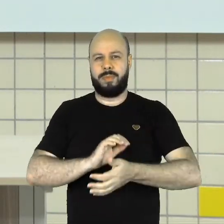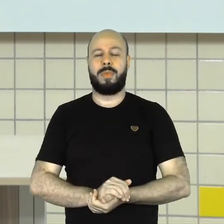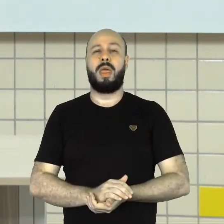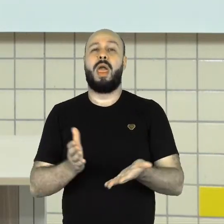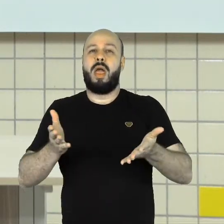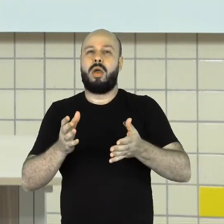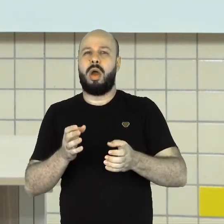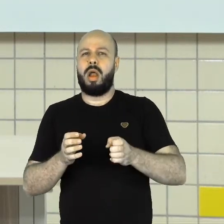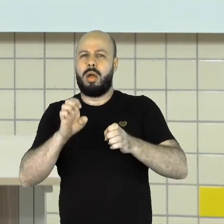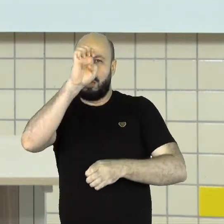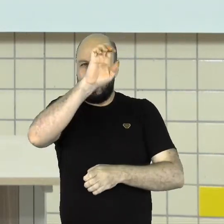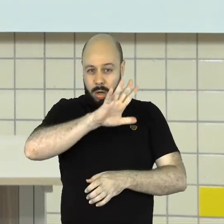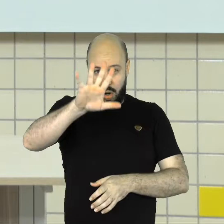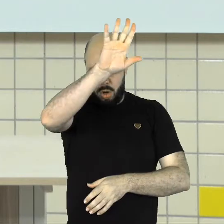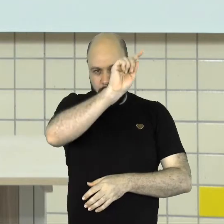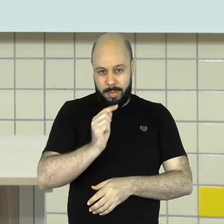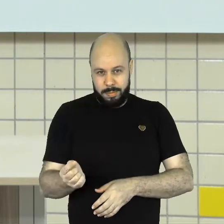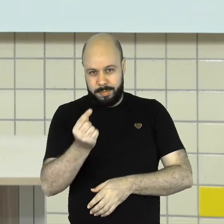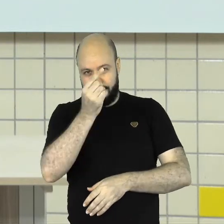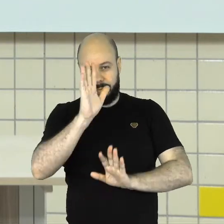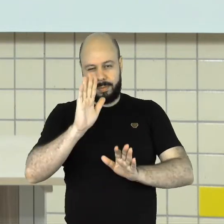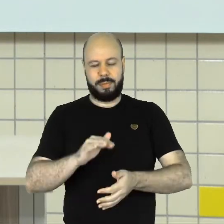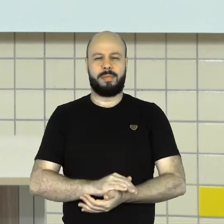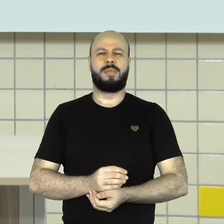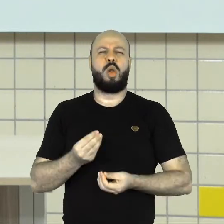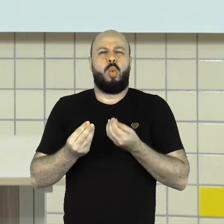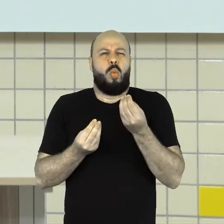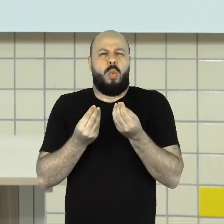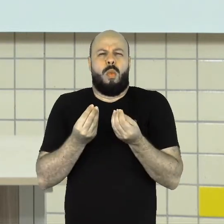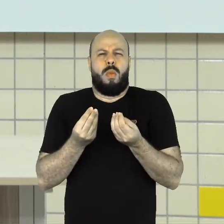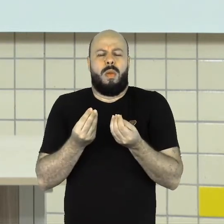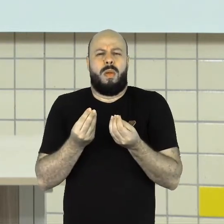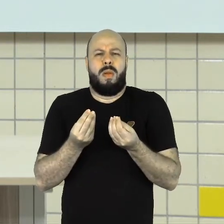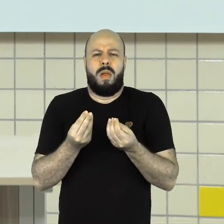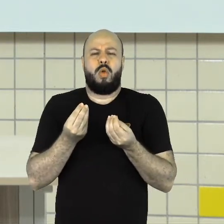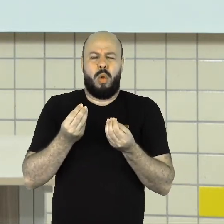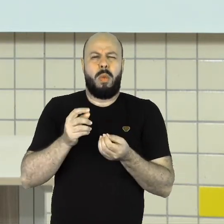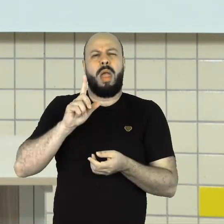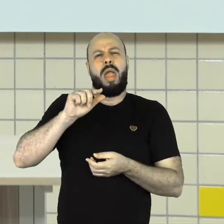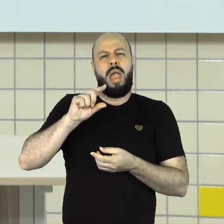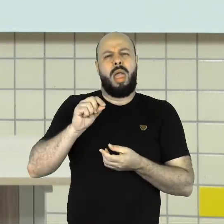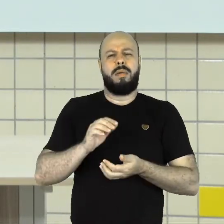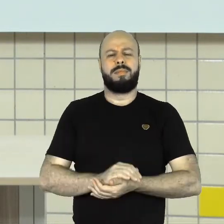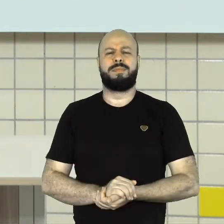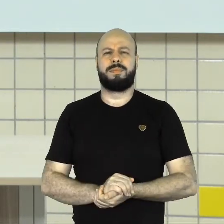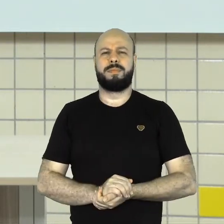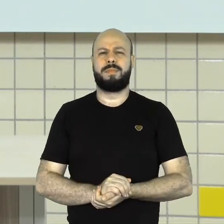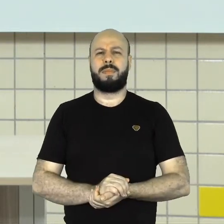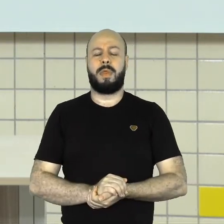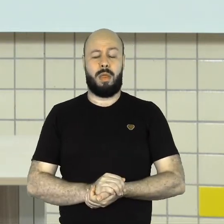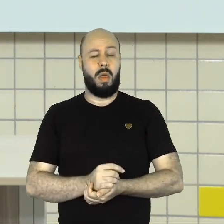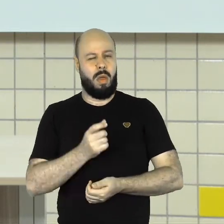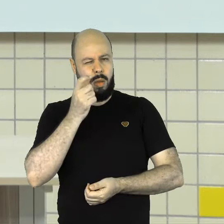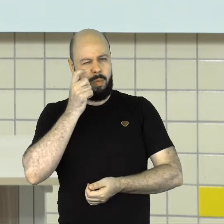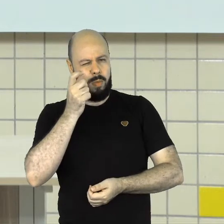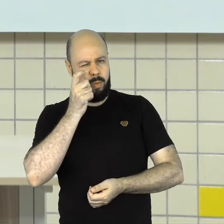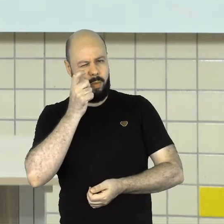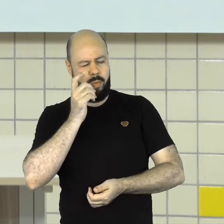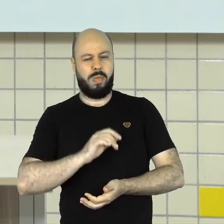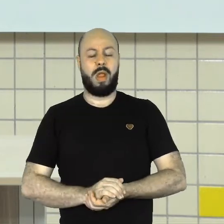Europa para dar uma olhada de como que ela está, de como que ela é. Olha só que interessante, a gente falando